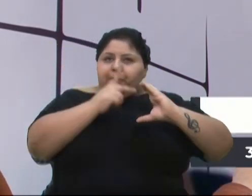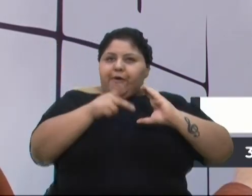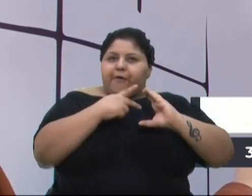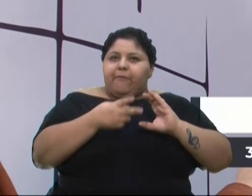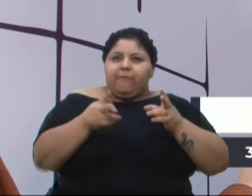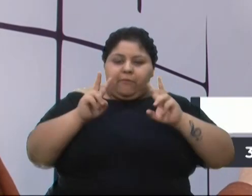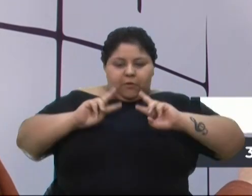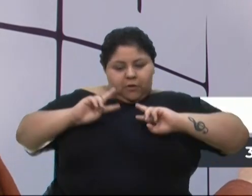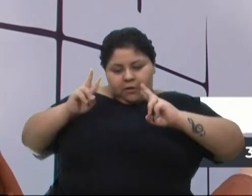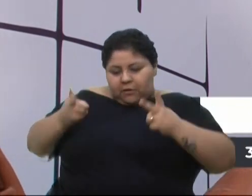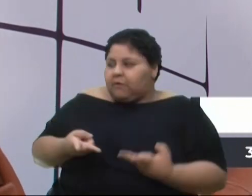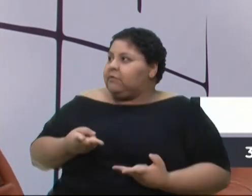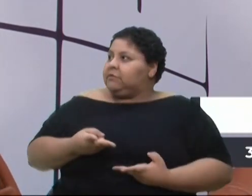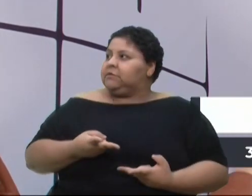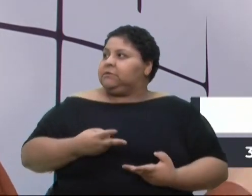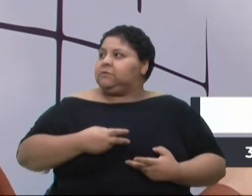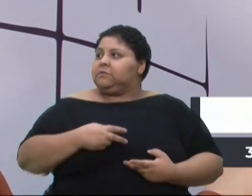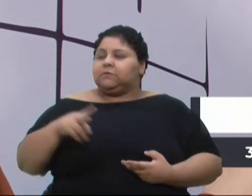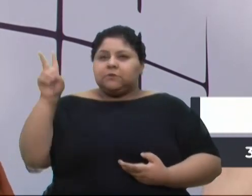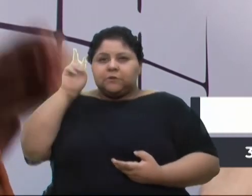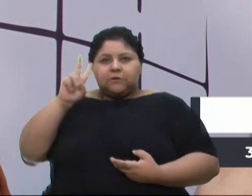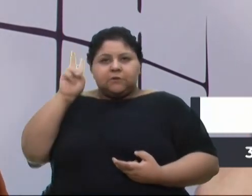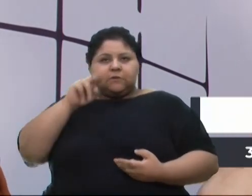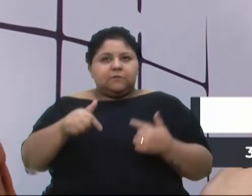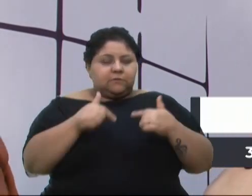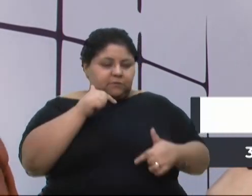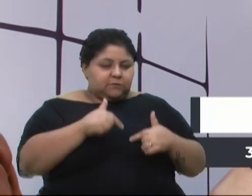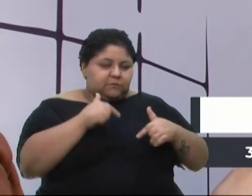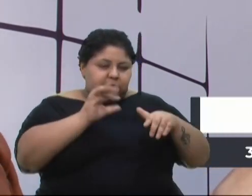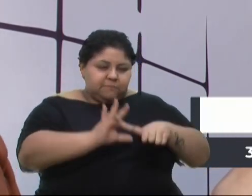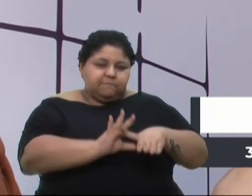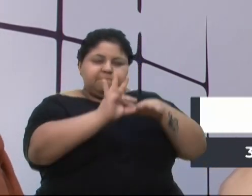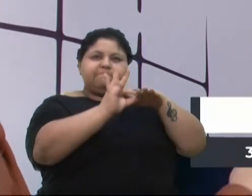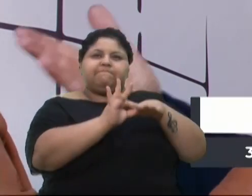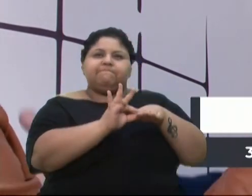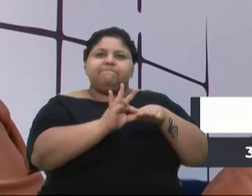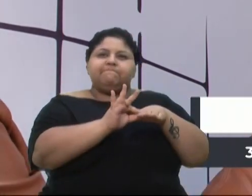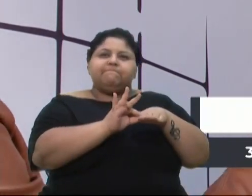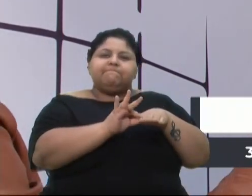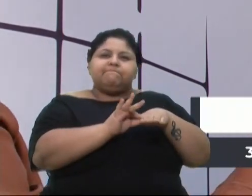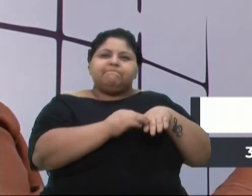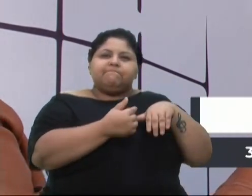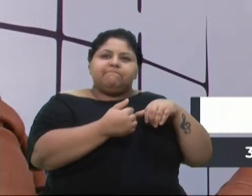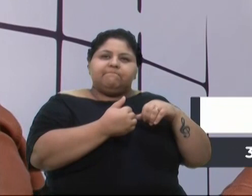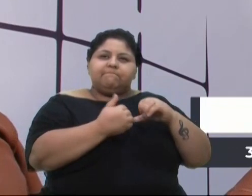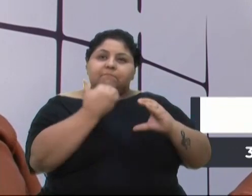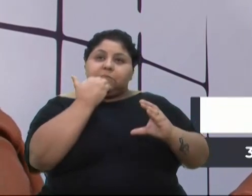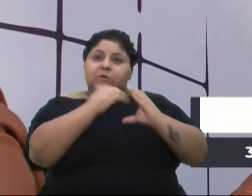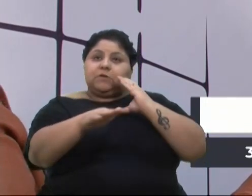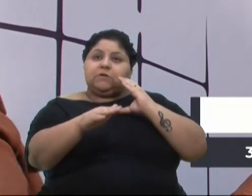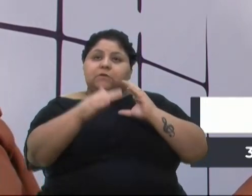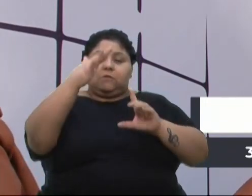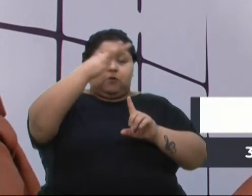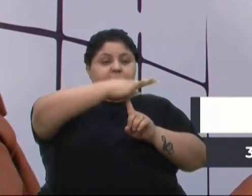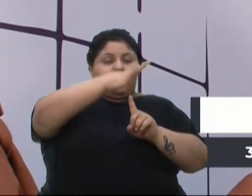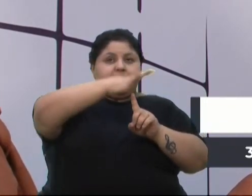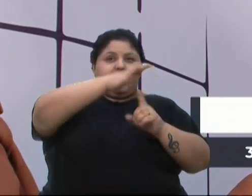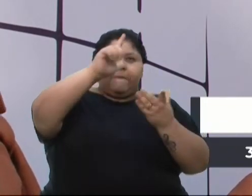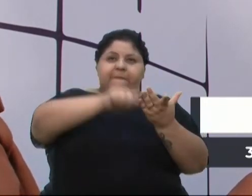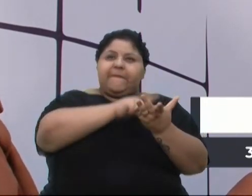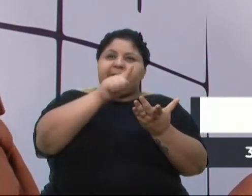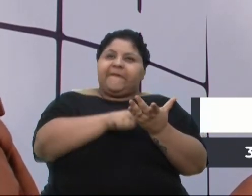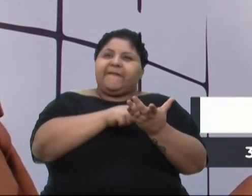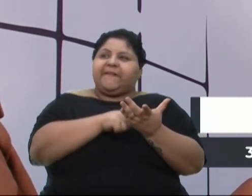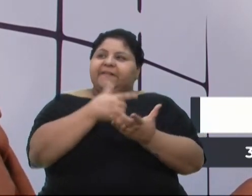reconhecendo essa história e esse trabalho desses líderes comunitários, lançou, inclusive, na nossa Feira do Livro, um livro, né,